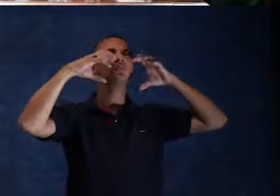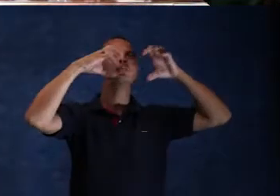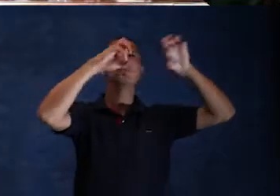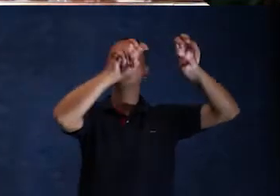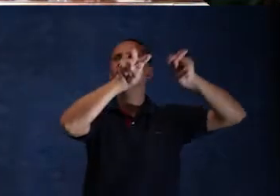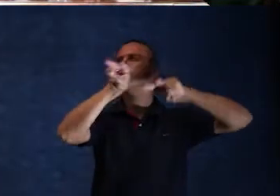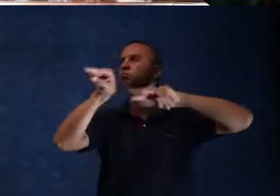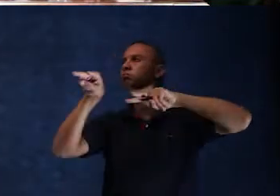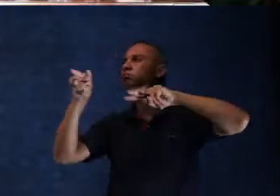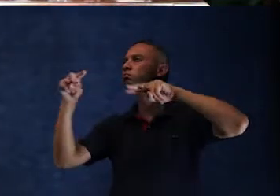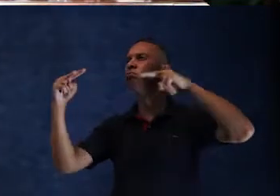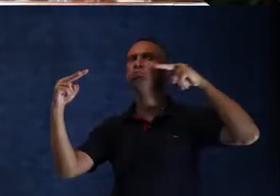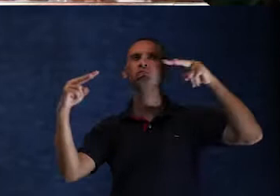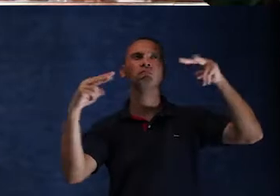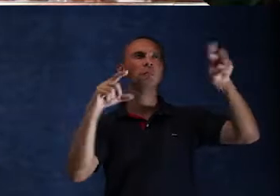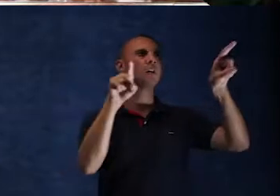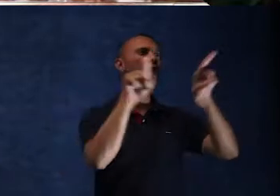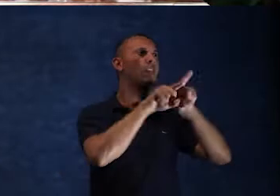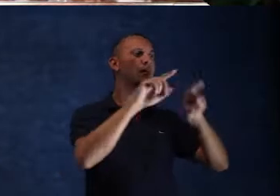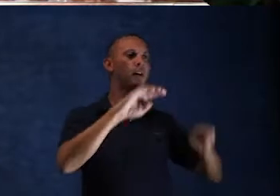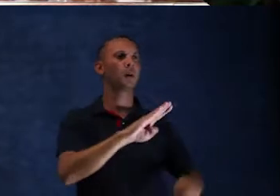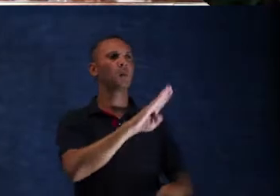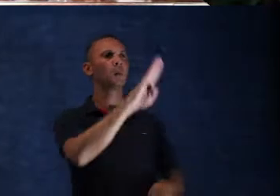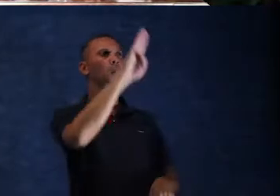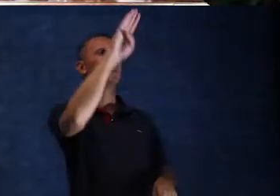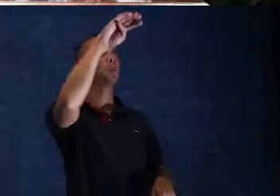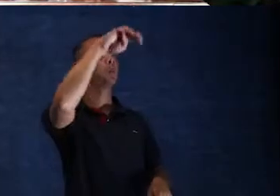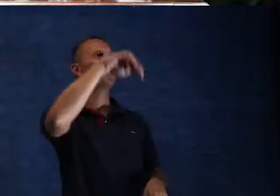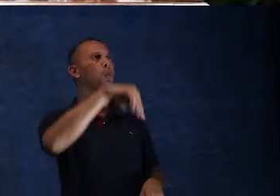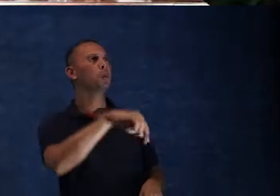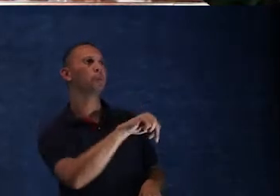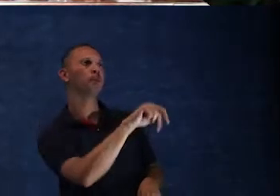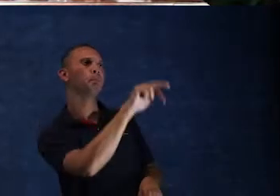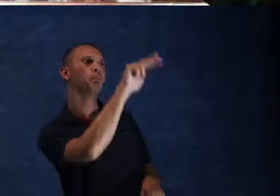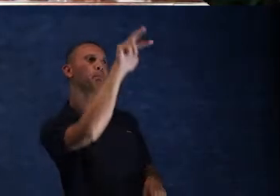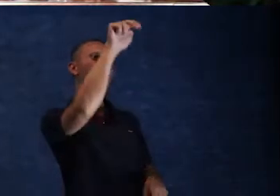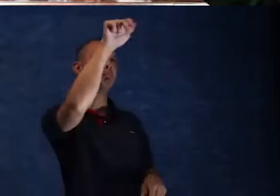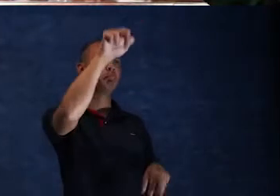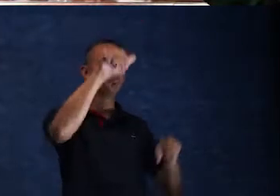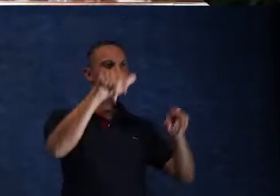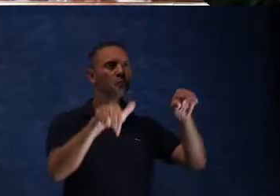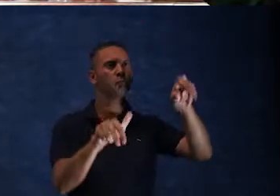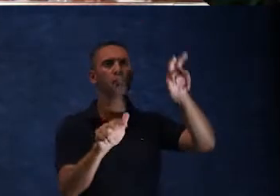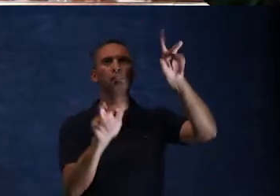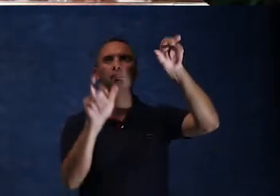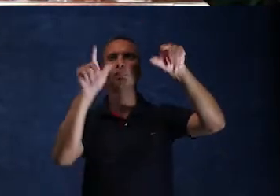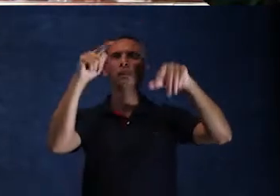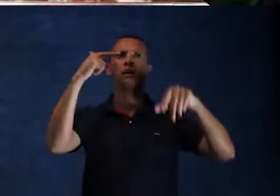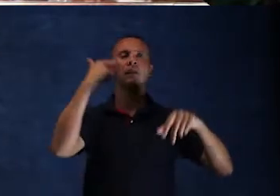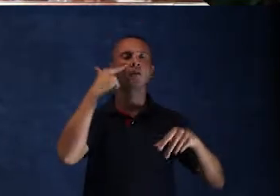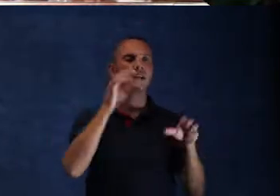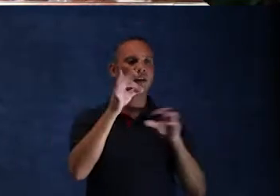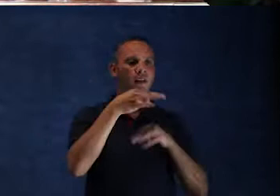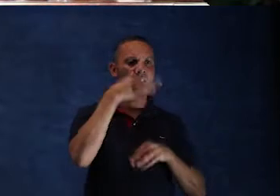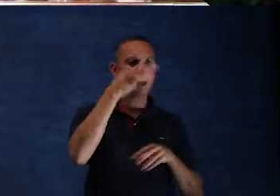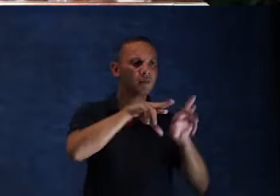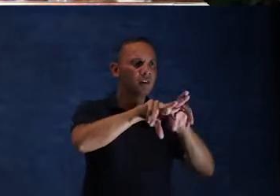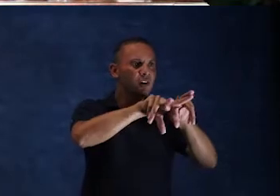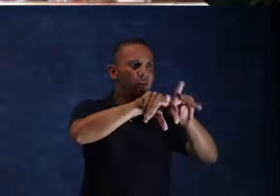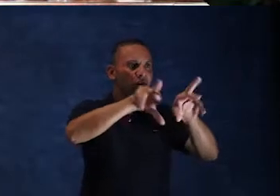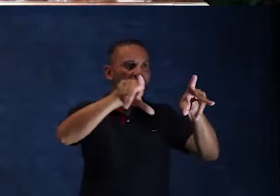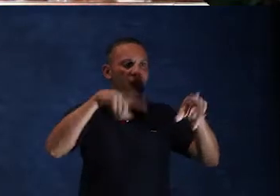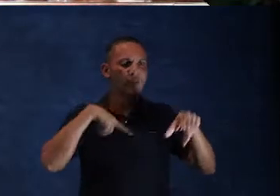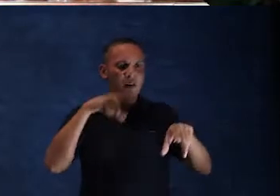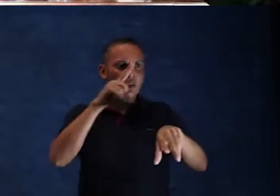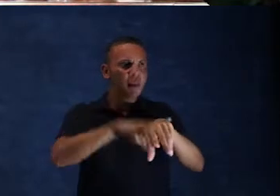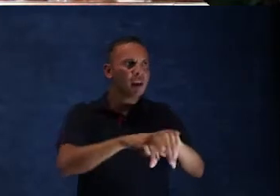ao movimento frenético e sensual das ladeiras, exibem a narrativa de vários planos e de vários níveis, em que tempo